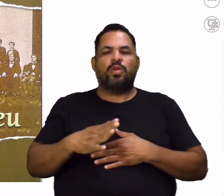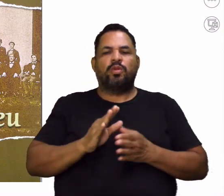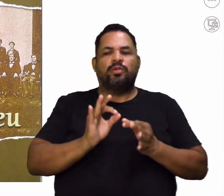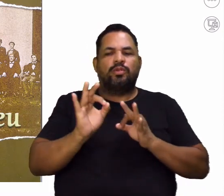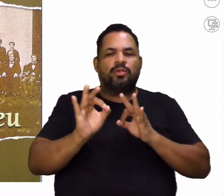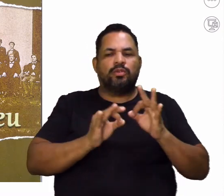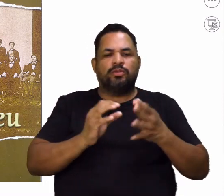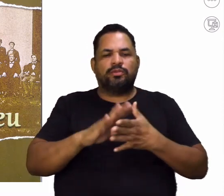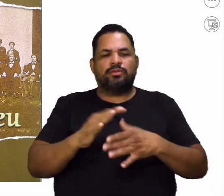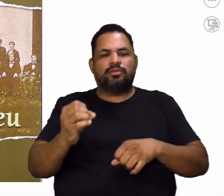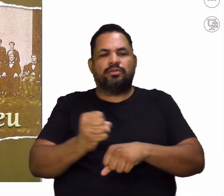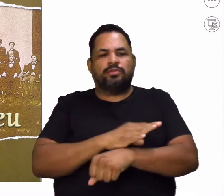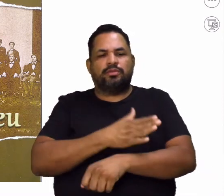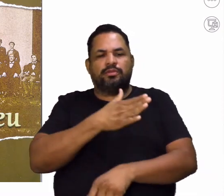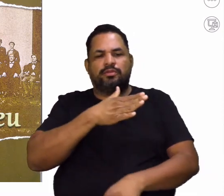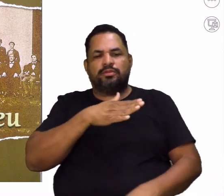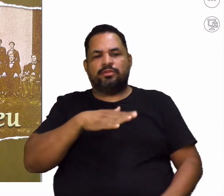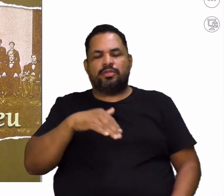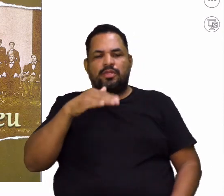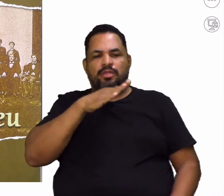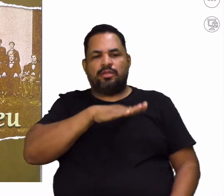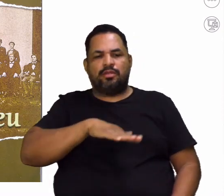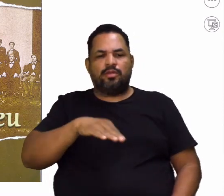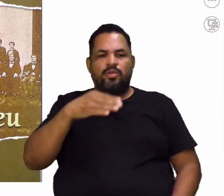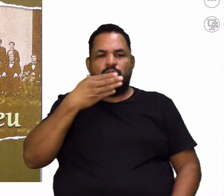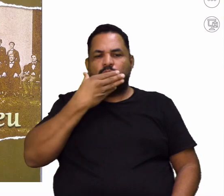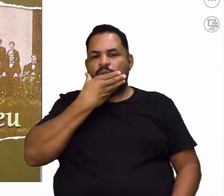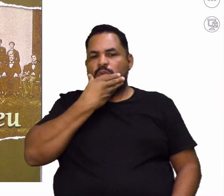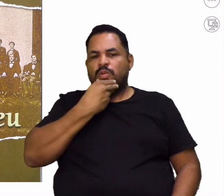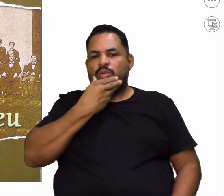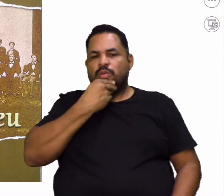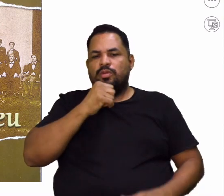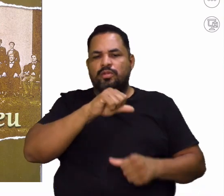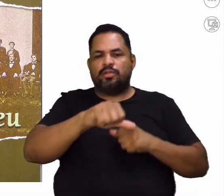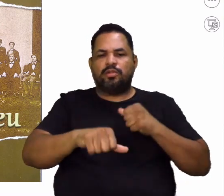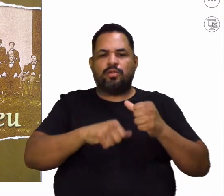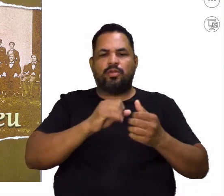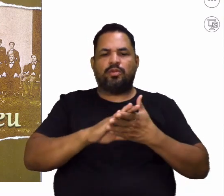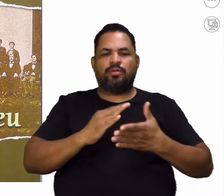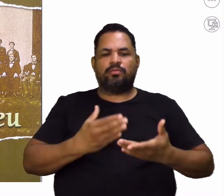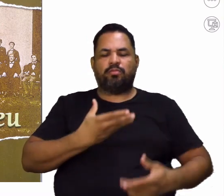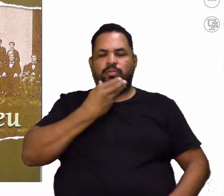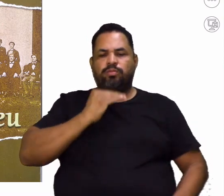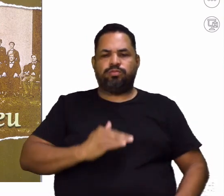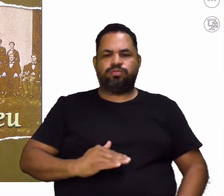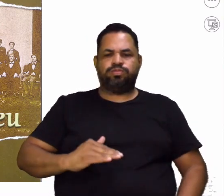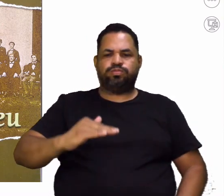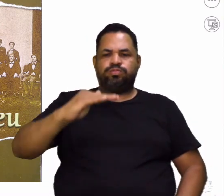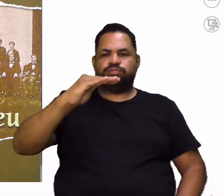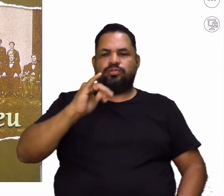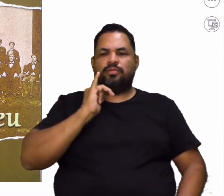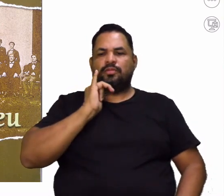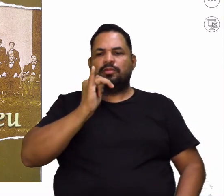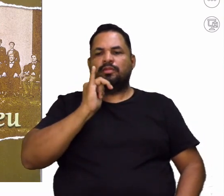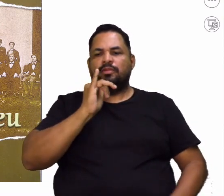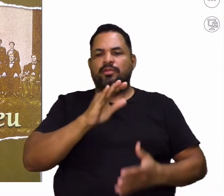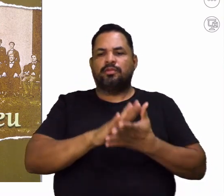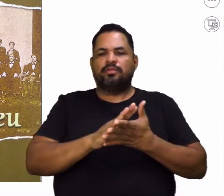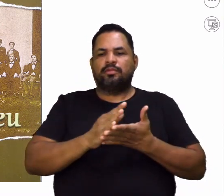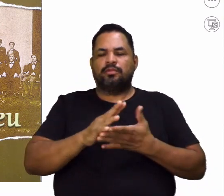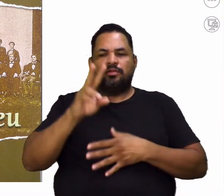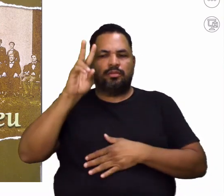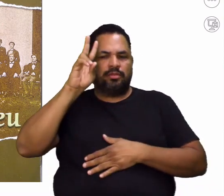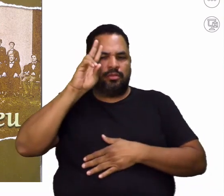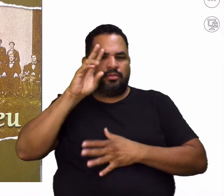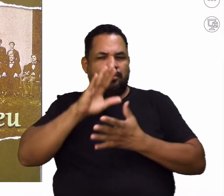do menino que se transforma que se transforma em homem o narrador recompõe os